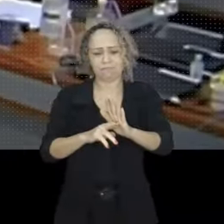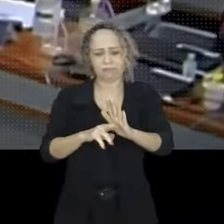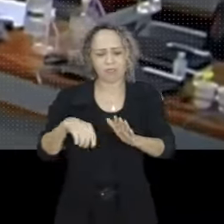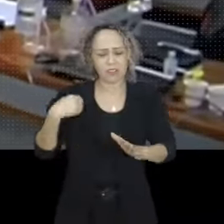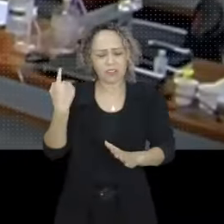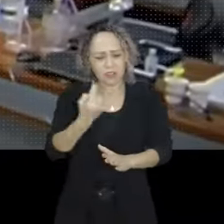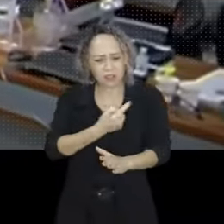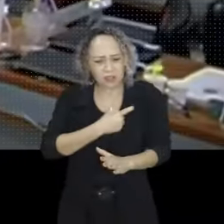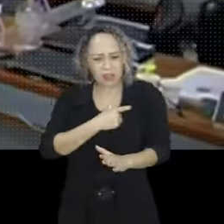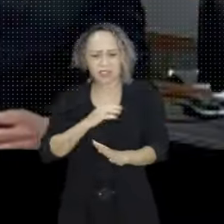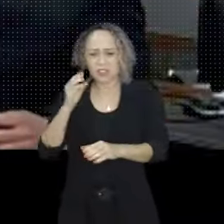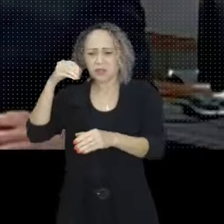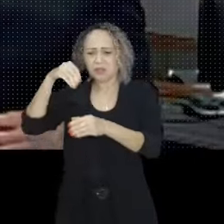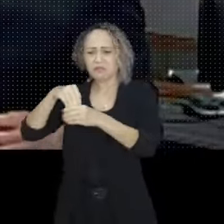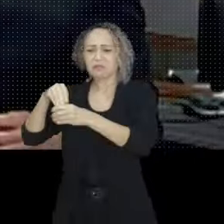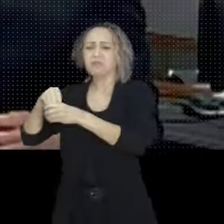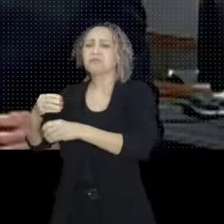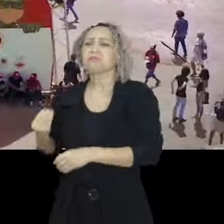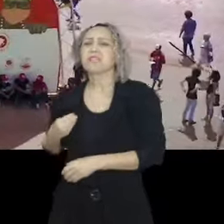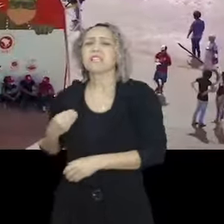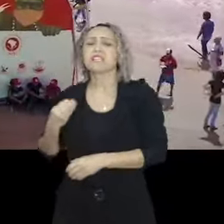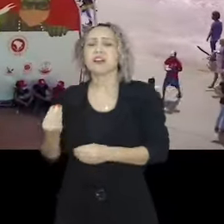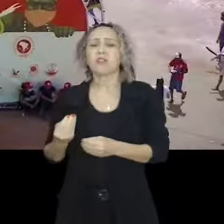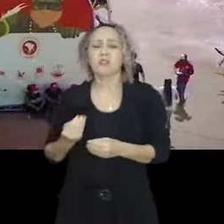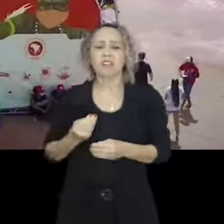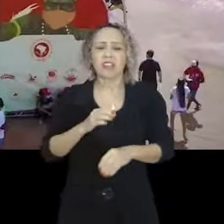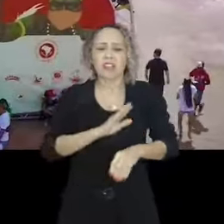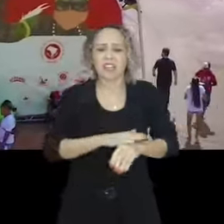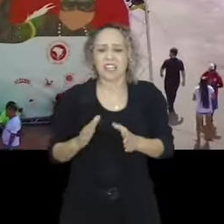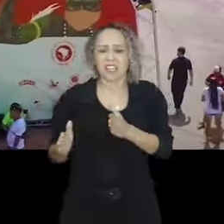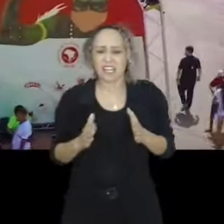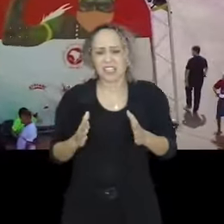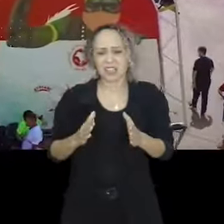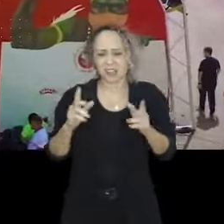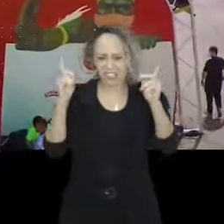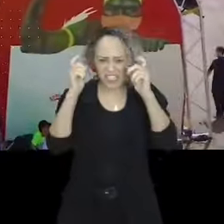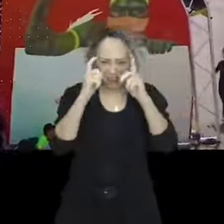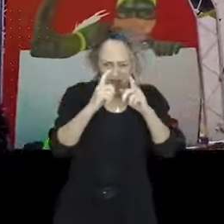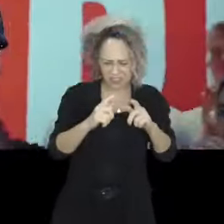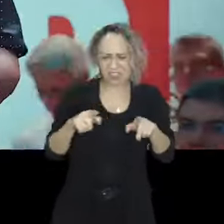Estamos presentes nos momentos de luto e nos momentos de luta,